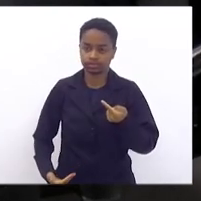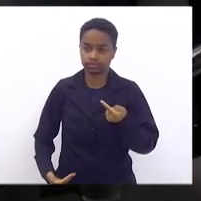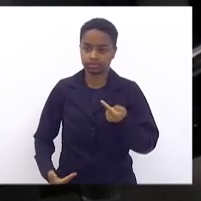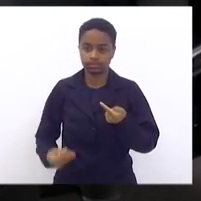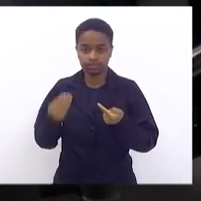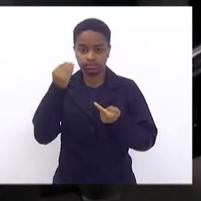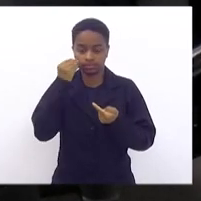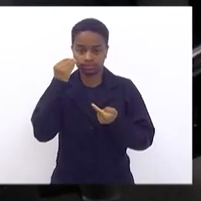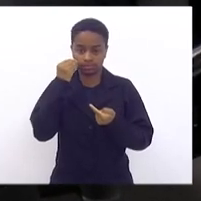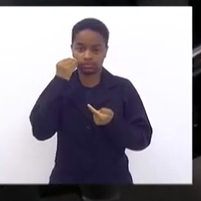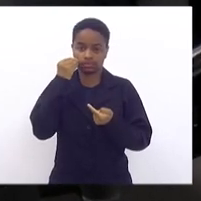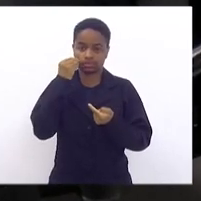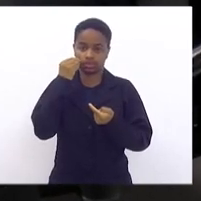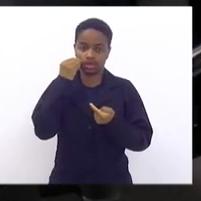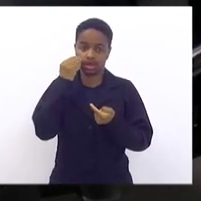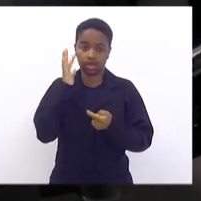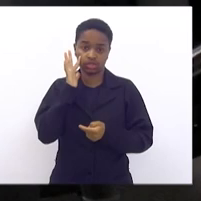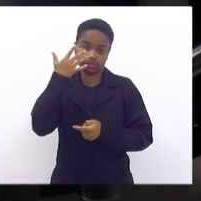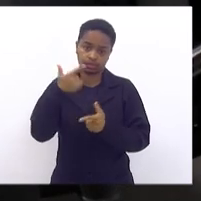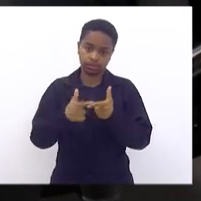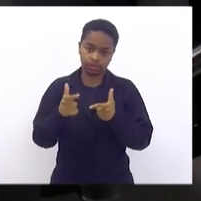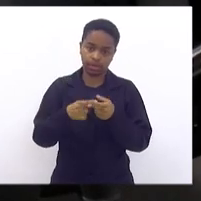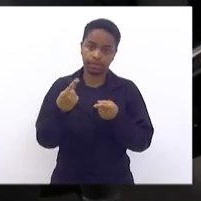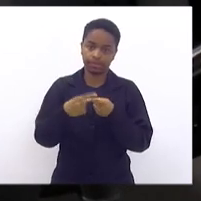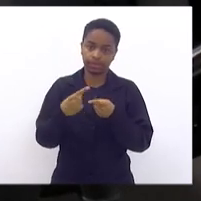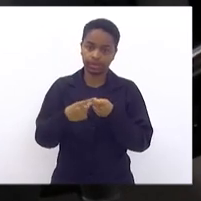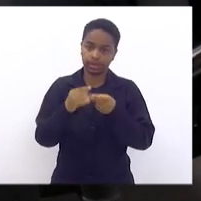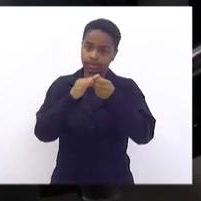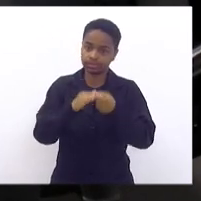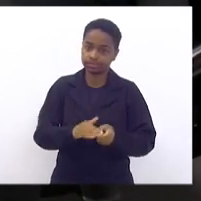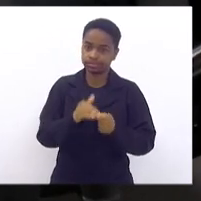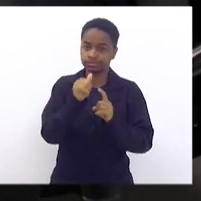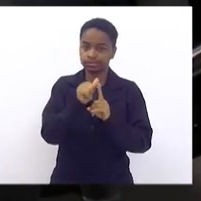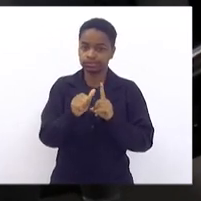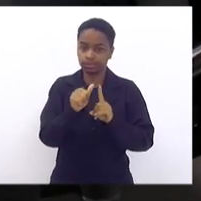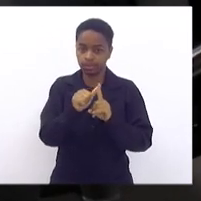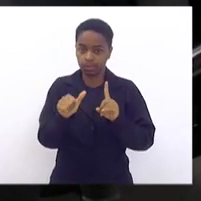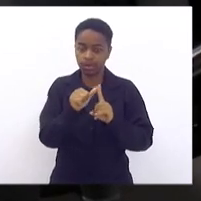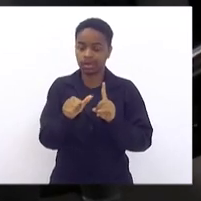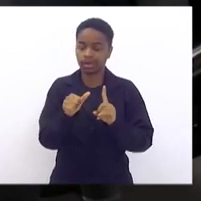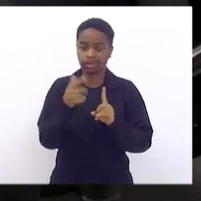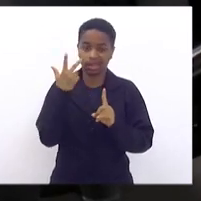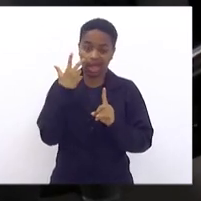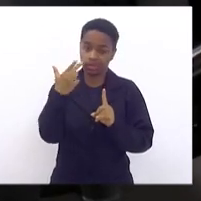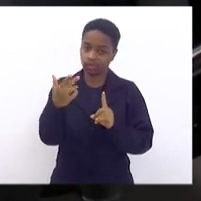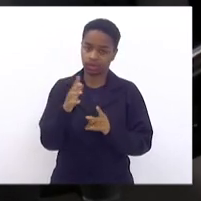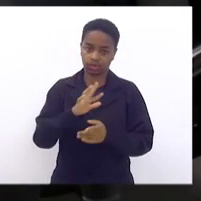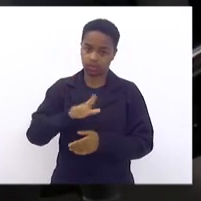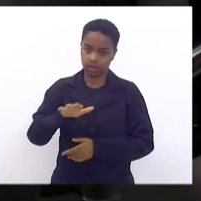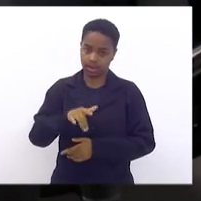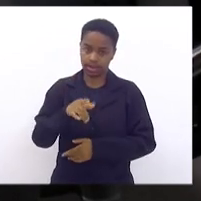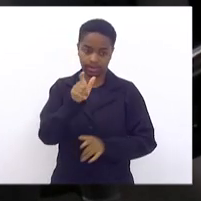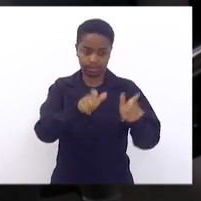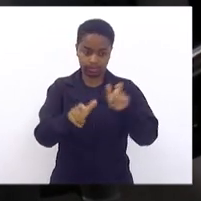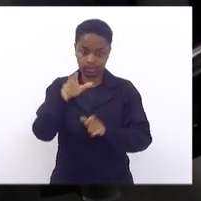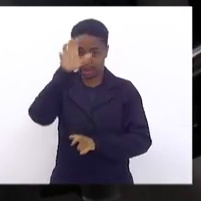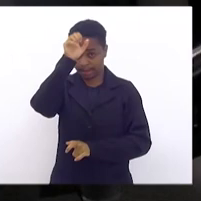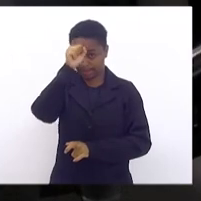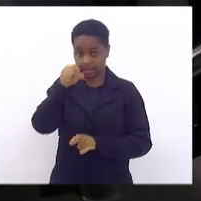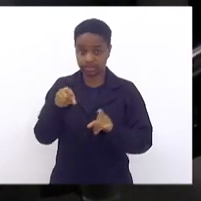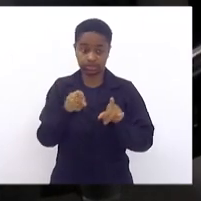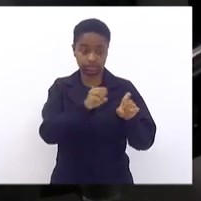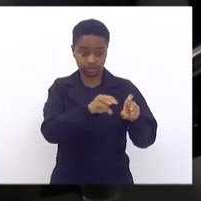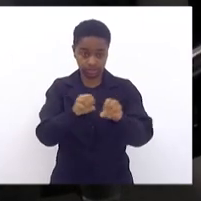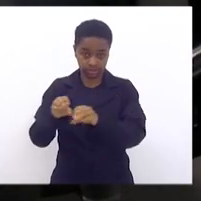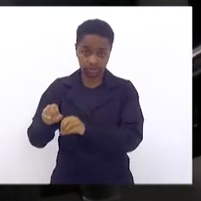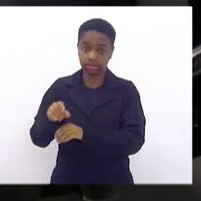para dar conta desse problema, porque a misoginia é algo que não é natural, é algo aprendido, né? É algo